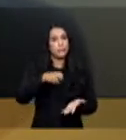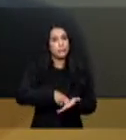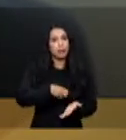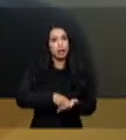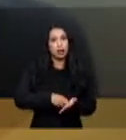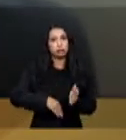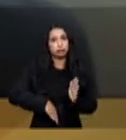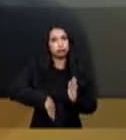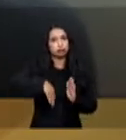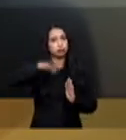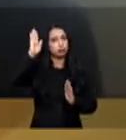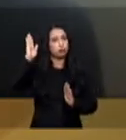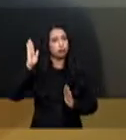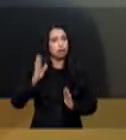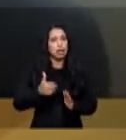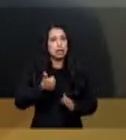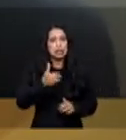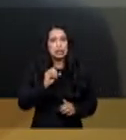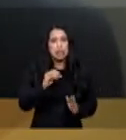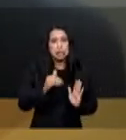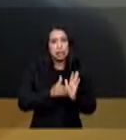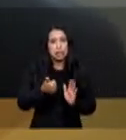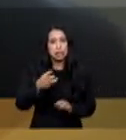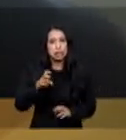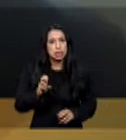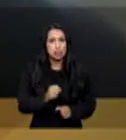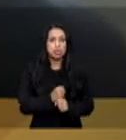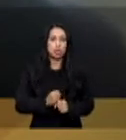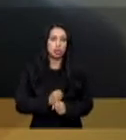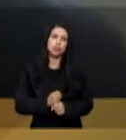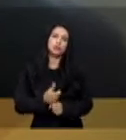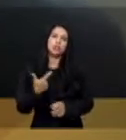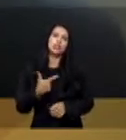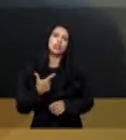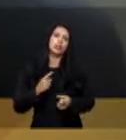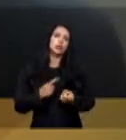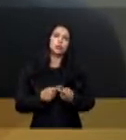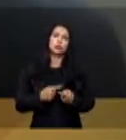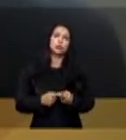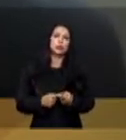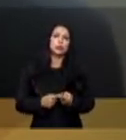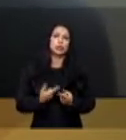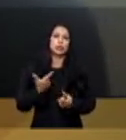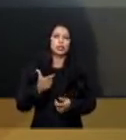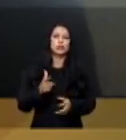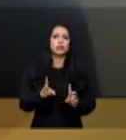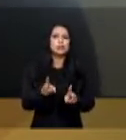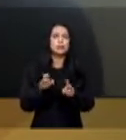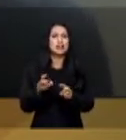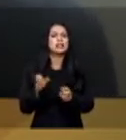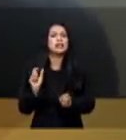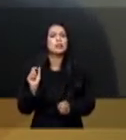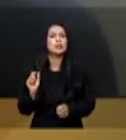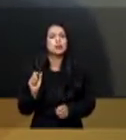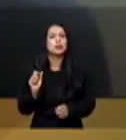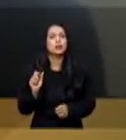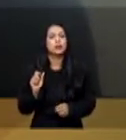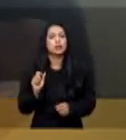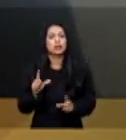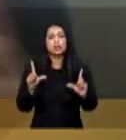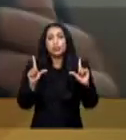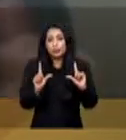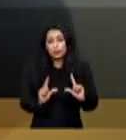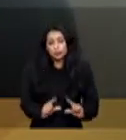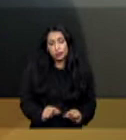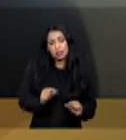elevadas, 10 a 15 anos. Segundo, porque não se identificam quaisquer causas especiais de diminuição da pena